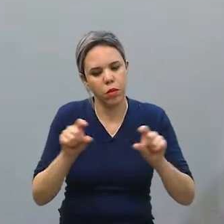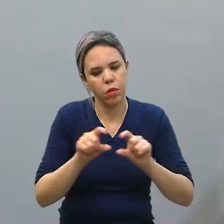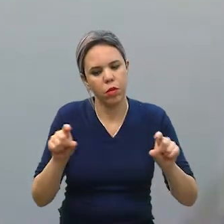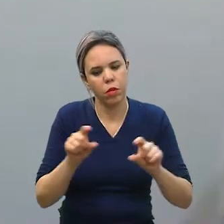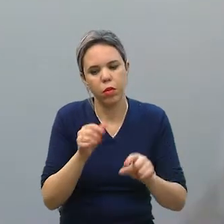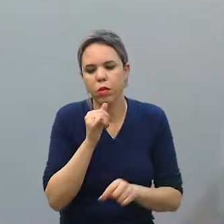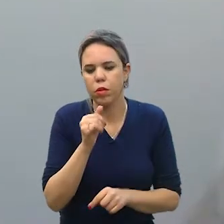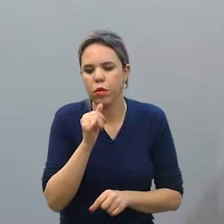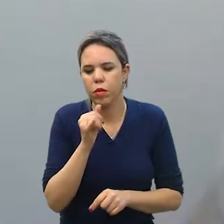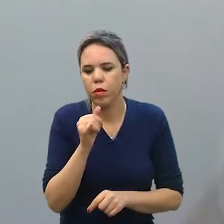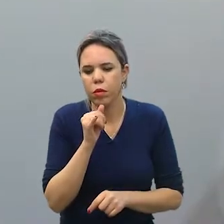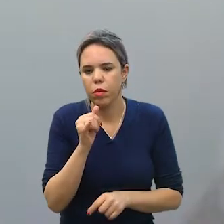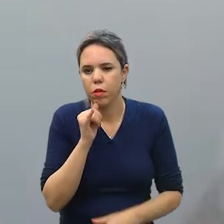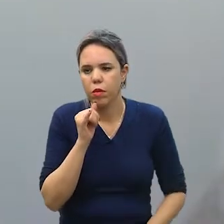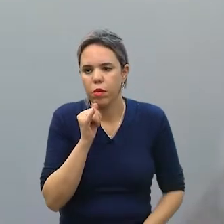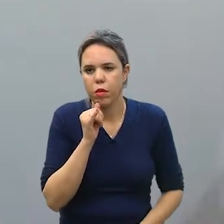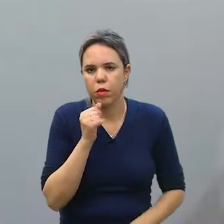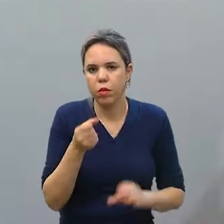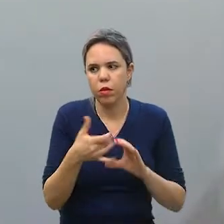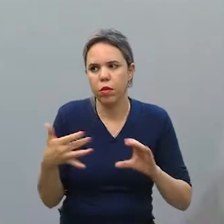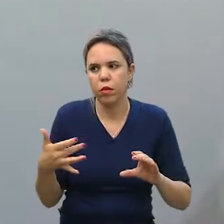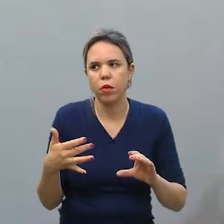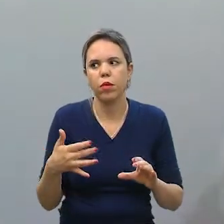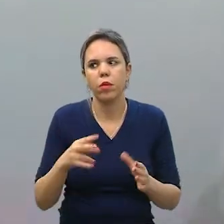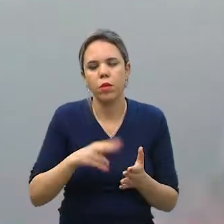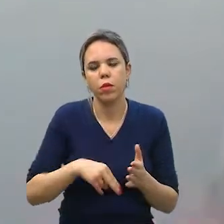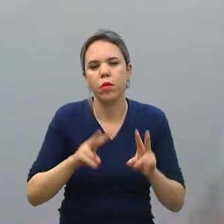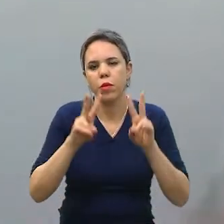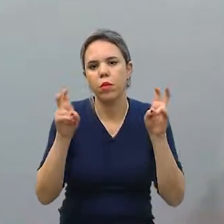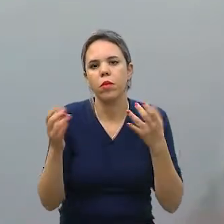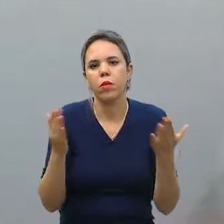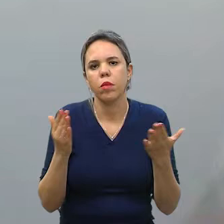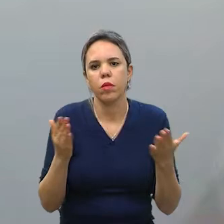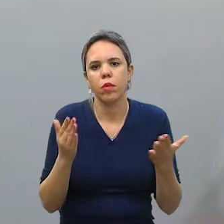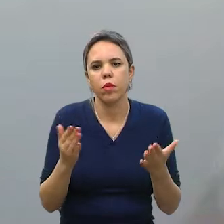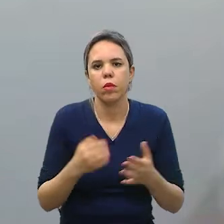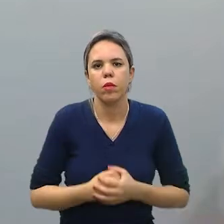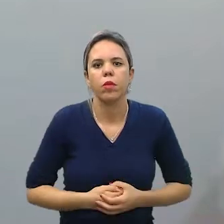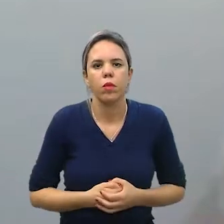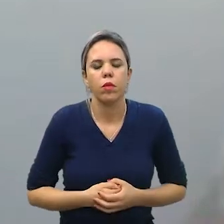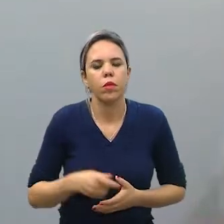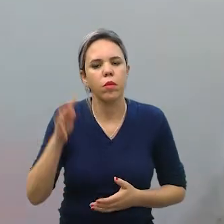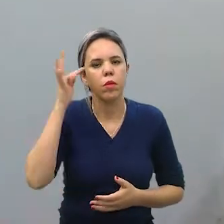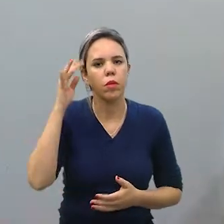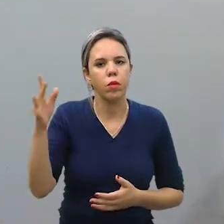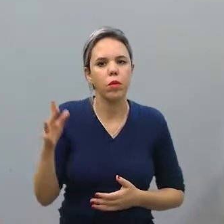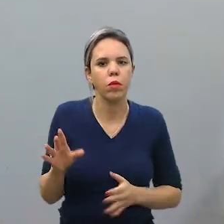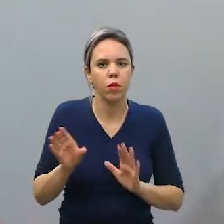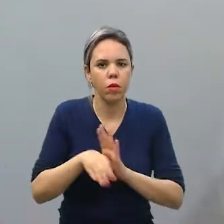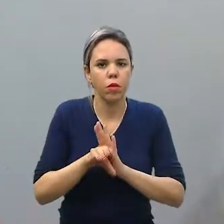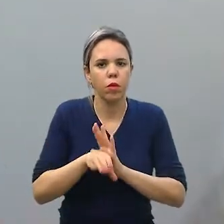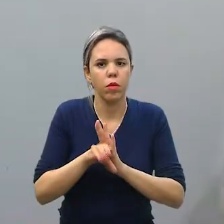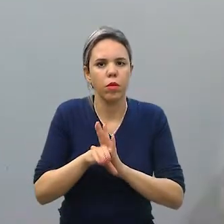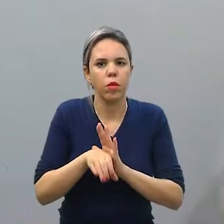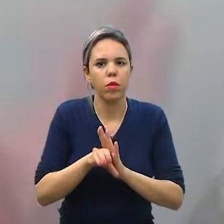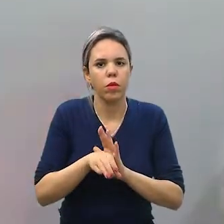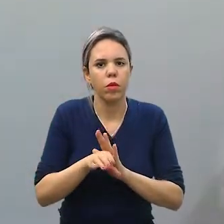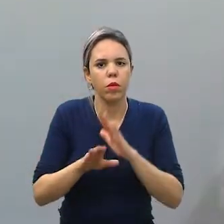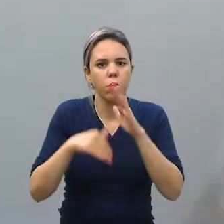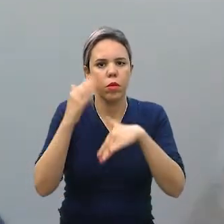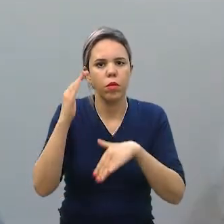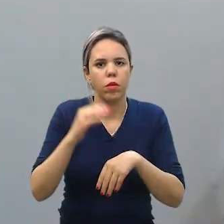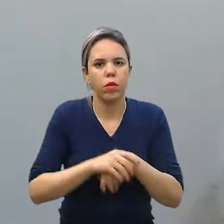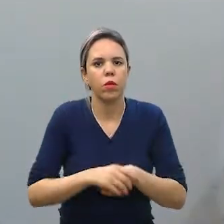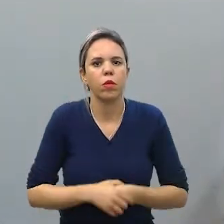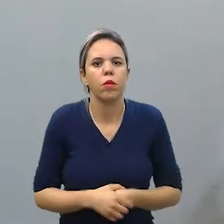por exemplo, ou em alguma característica da obra, em relação a essa teoria, a esse conceito que vai um pouco